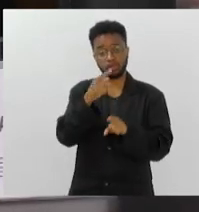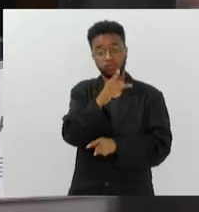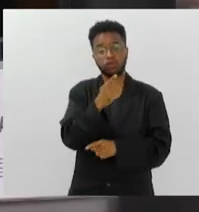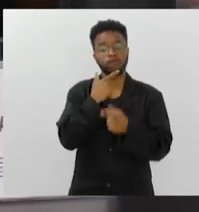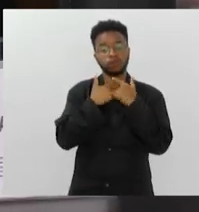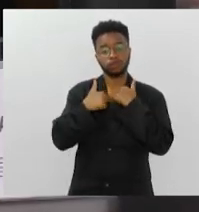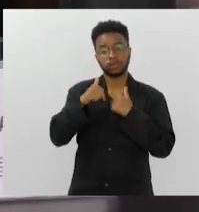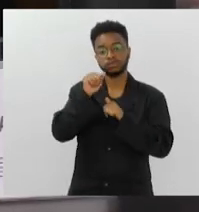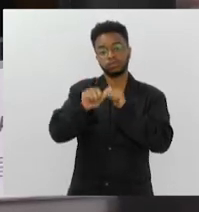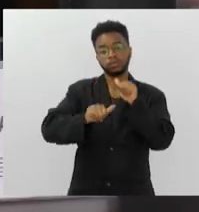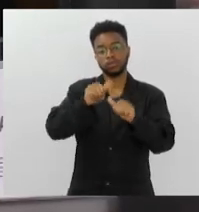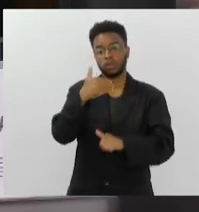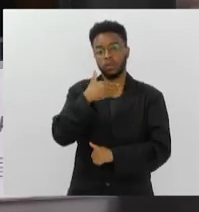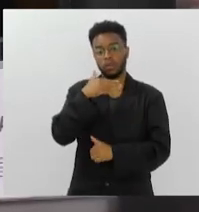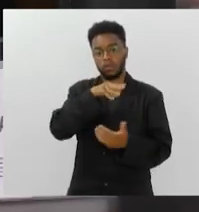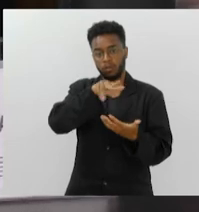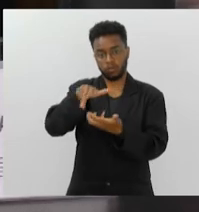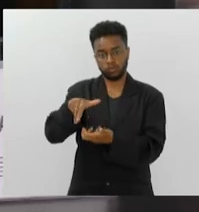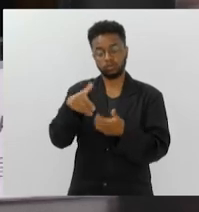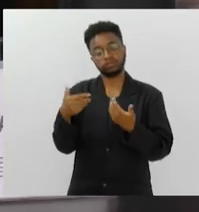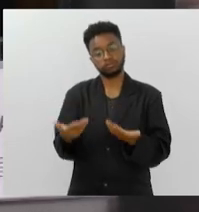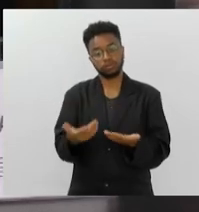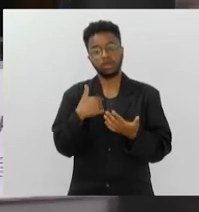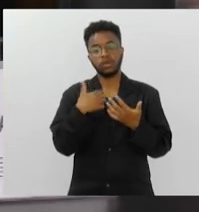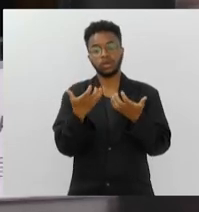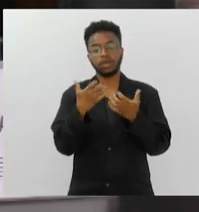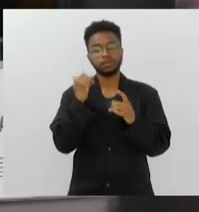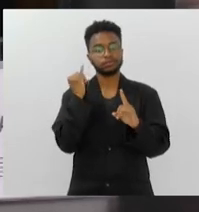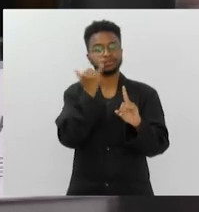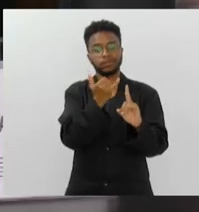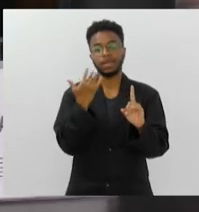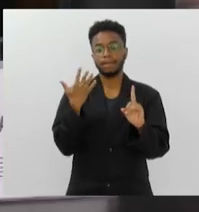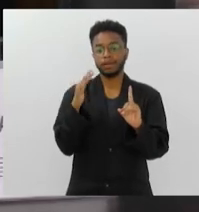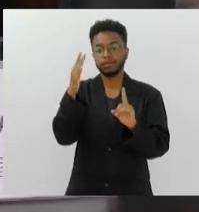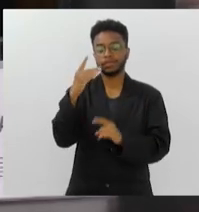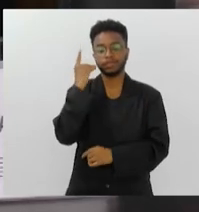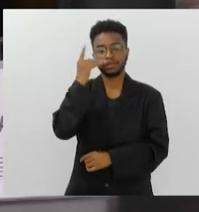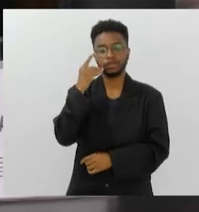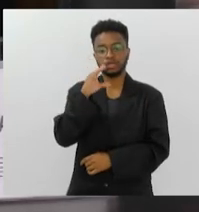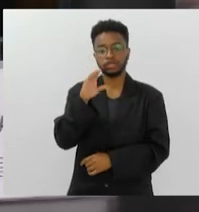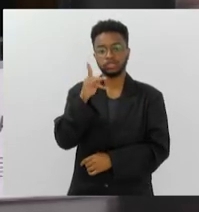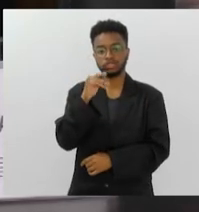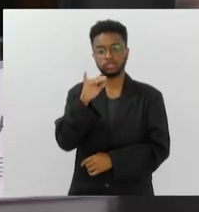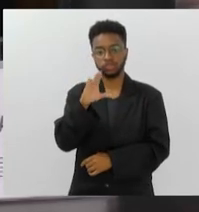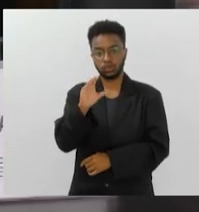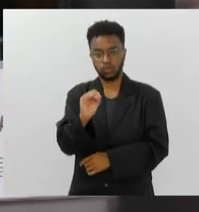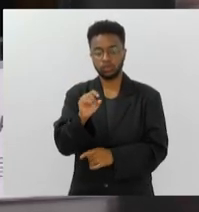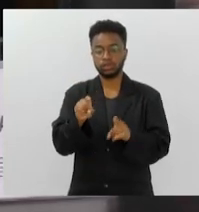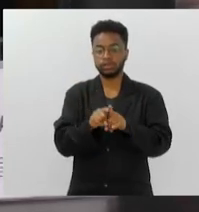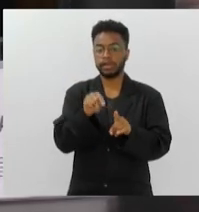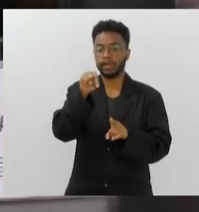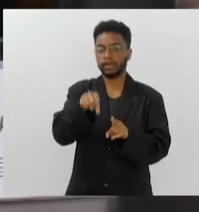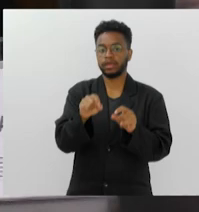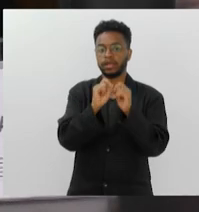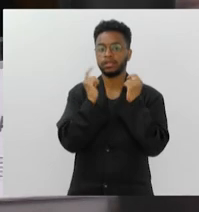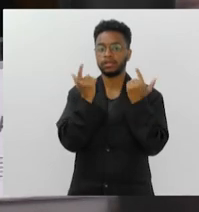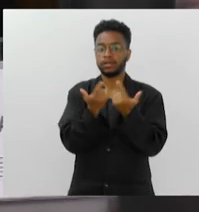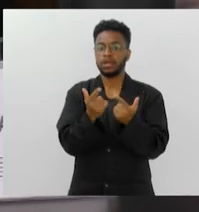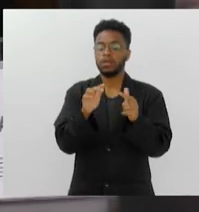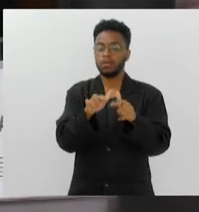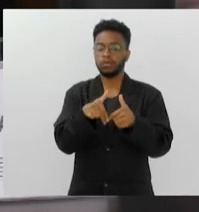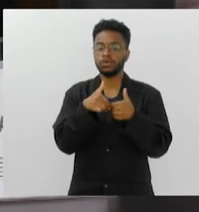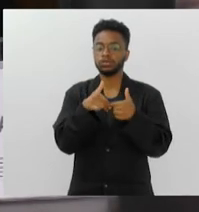melhorar o mundo. Então, eu quero parabenizar o deputado Chico Machado e esta casa por essa honraria que é dedicada ao